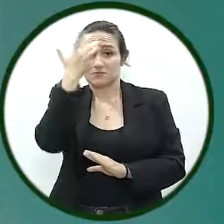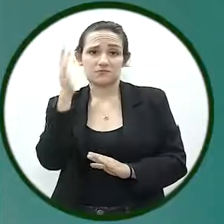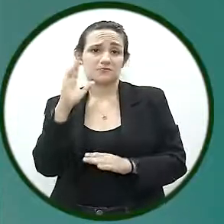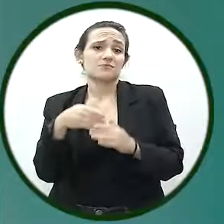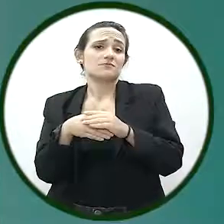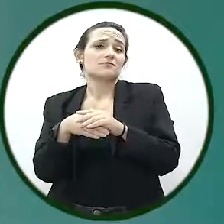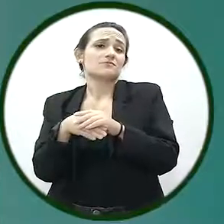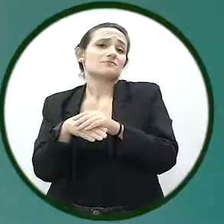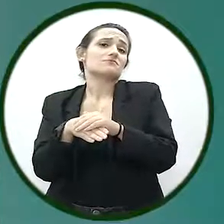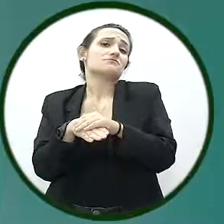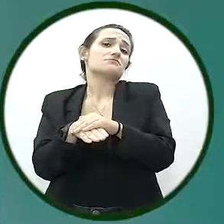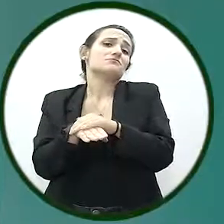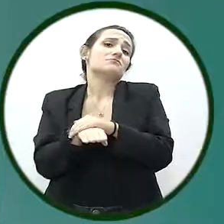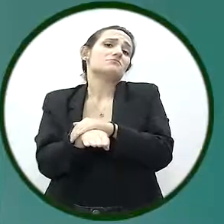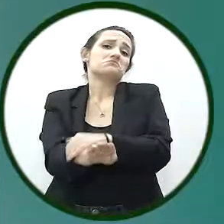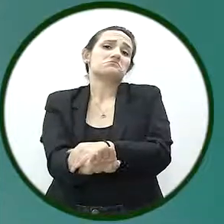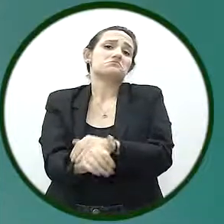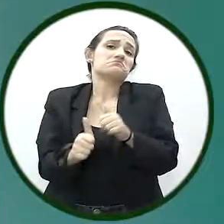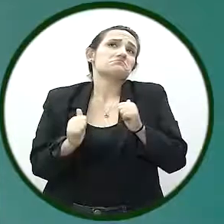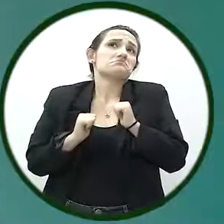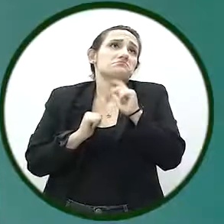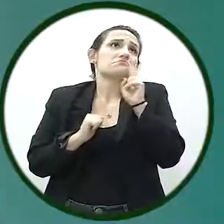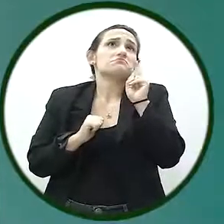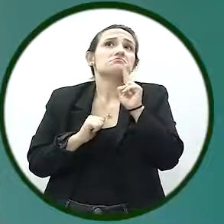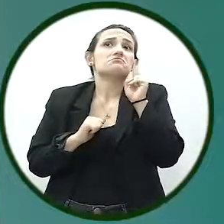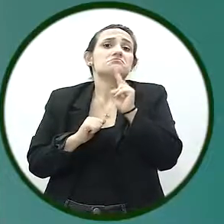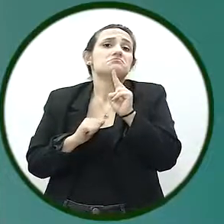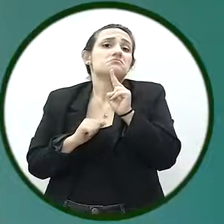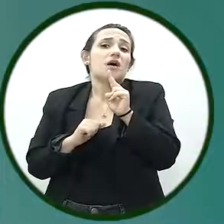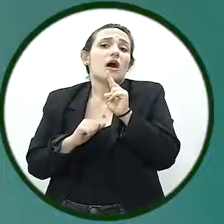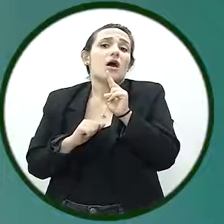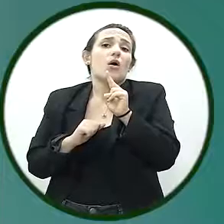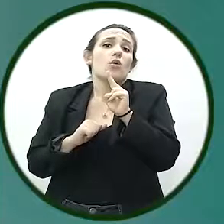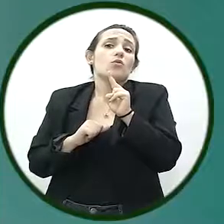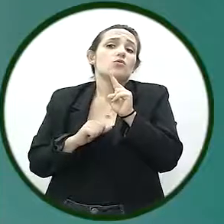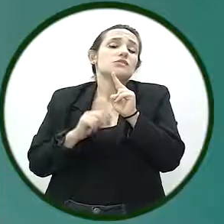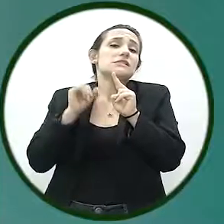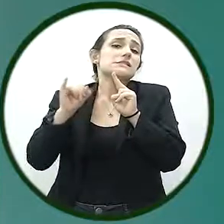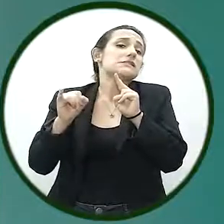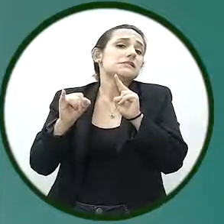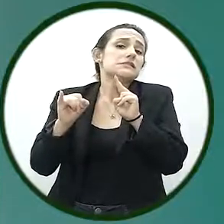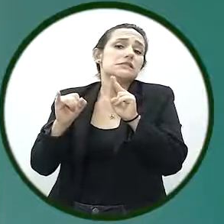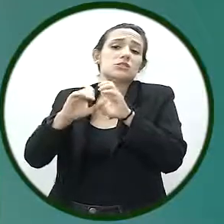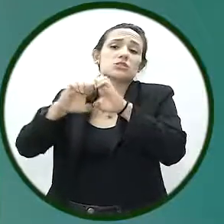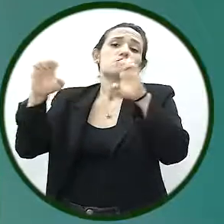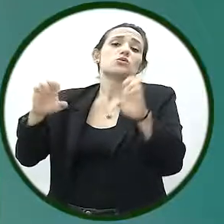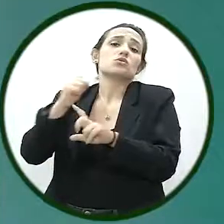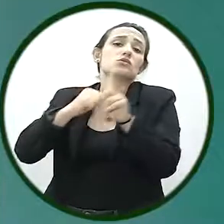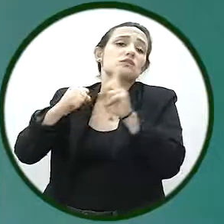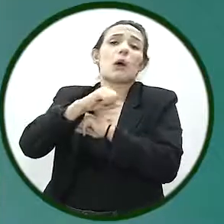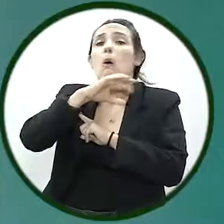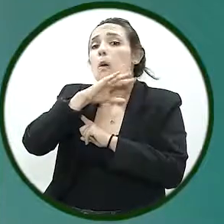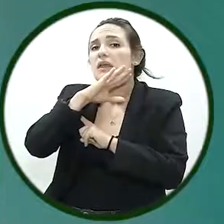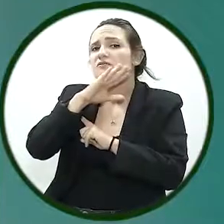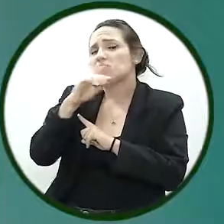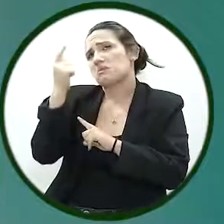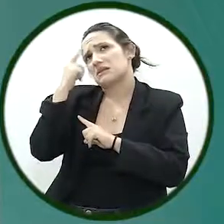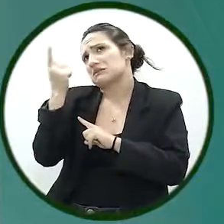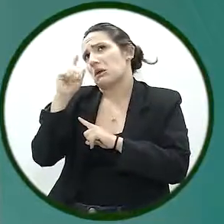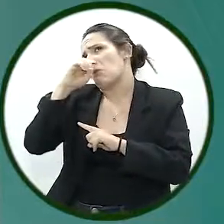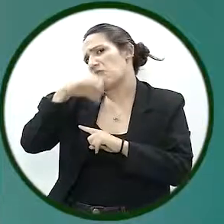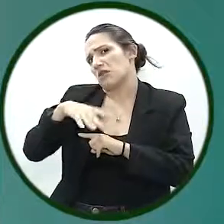acostumaram e já não acham que é uma violência, por exemplo, a estrutura social.